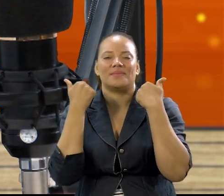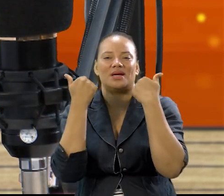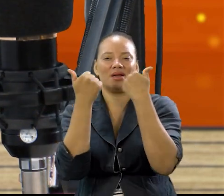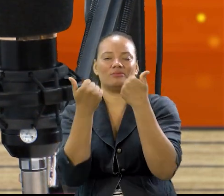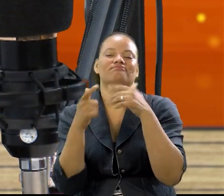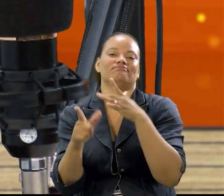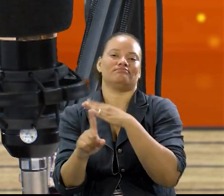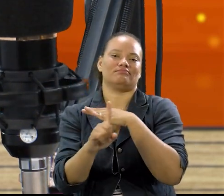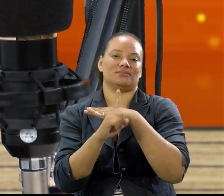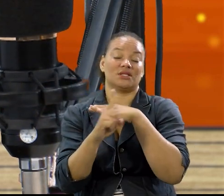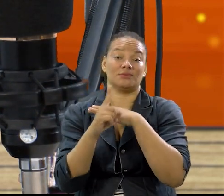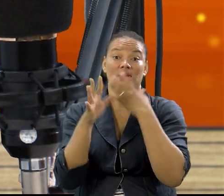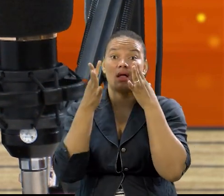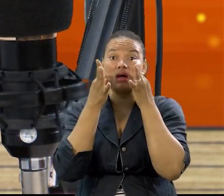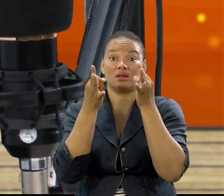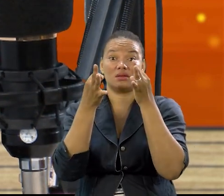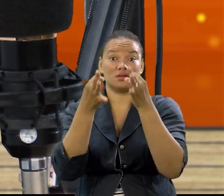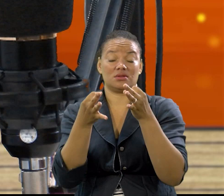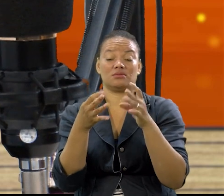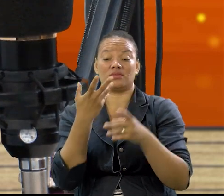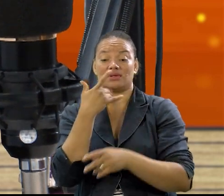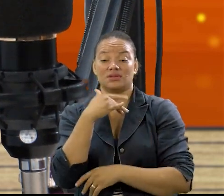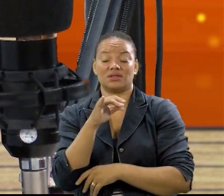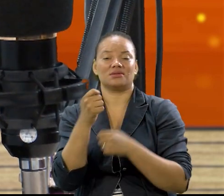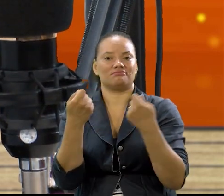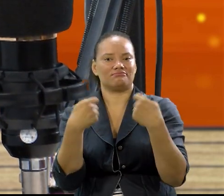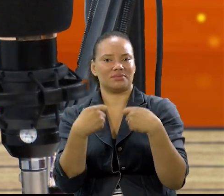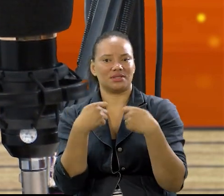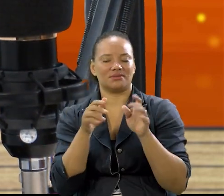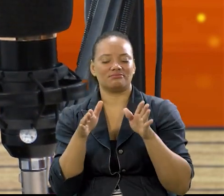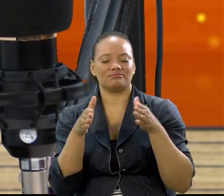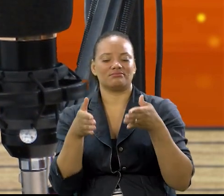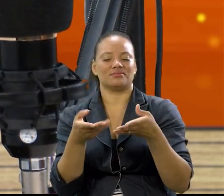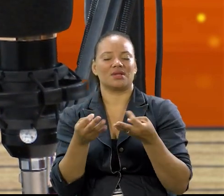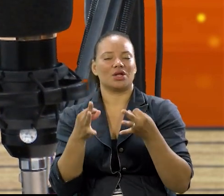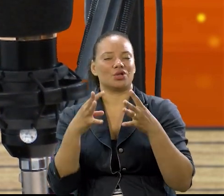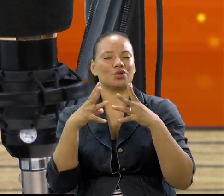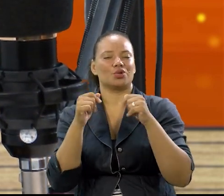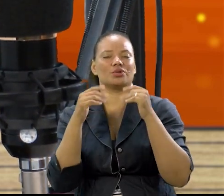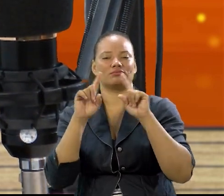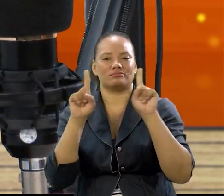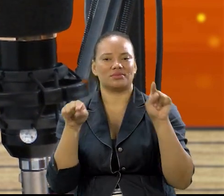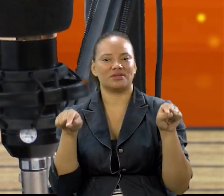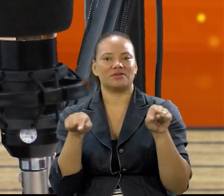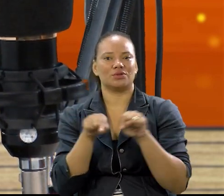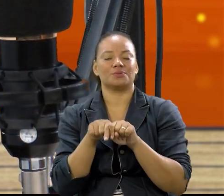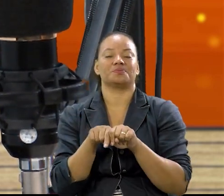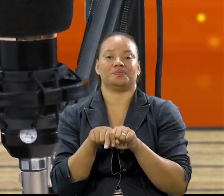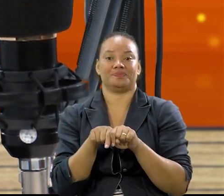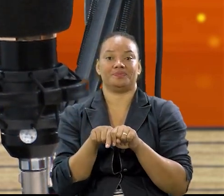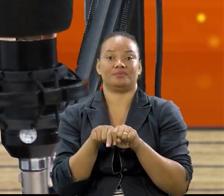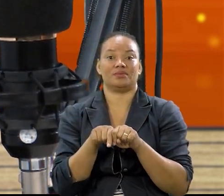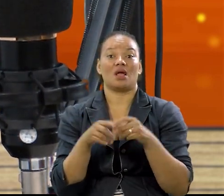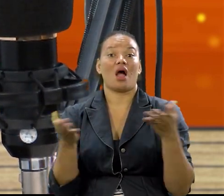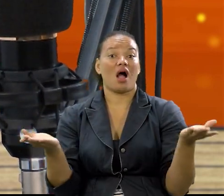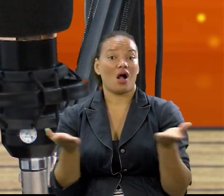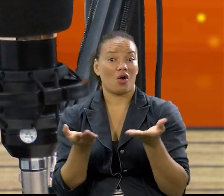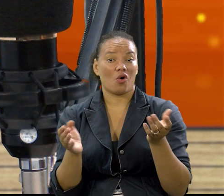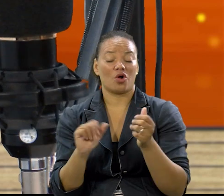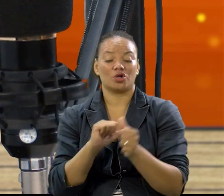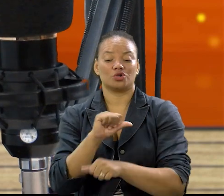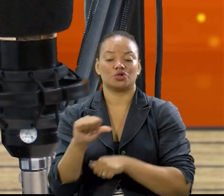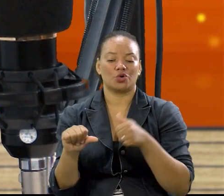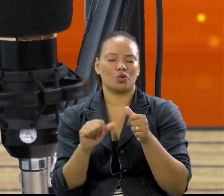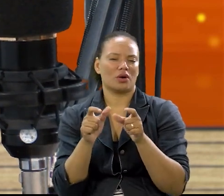a gente possa dar é atenção que as crianças precisam às famílias e aos idores né E com essa ampliação Como eu